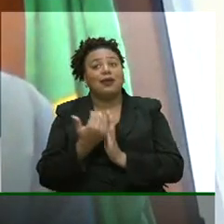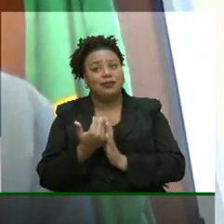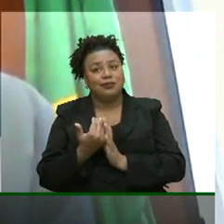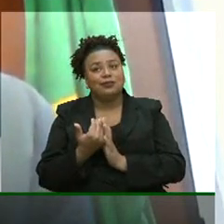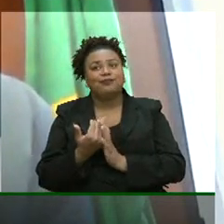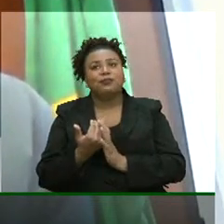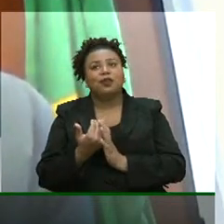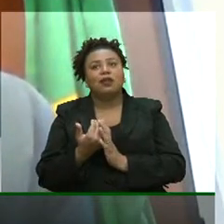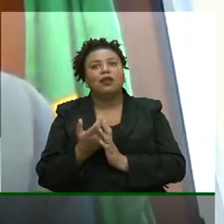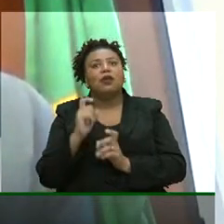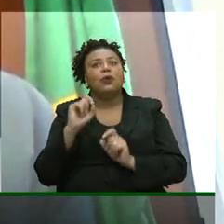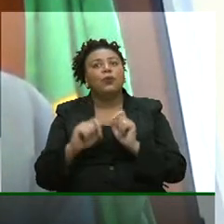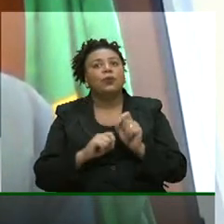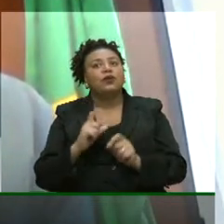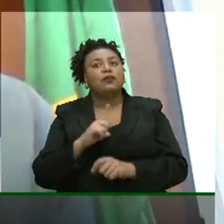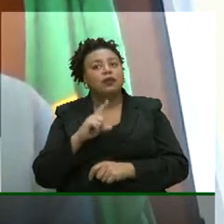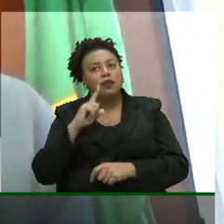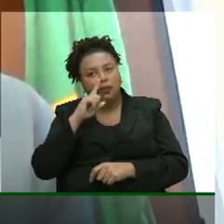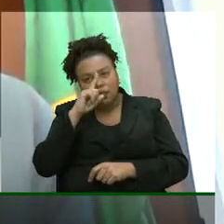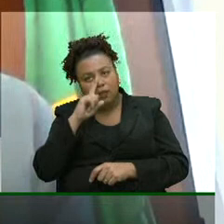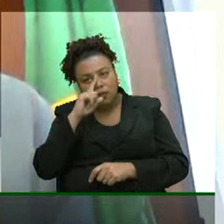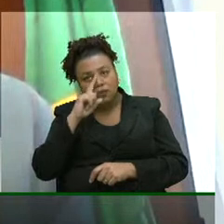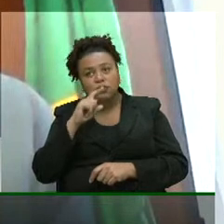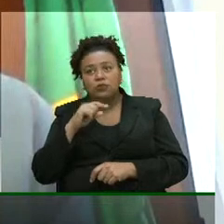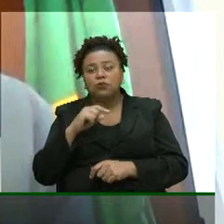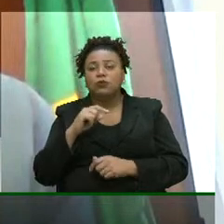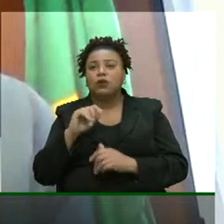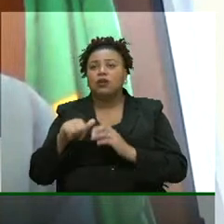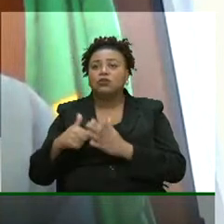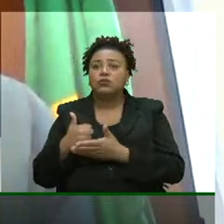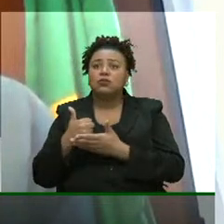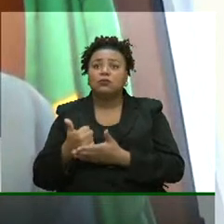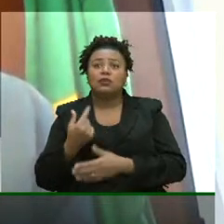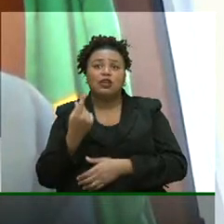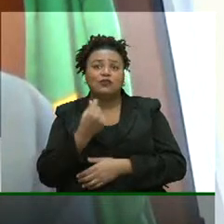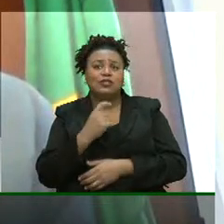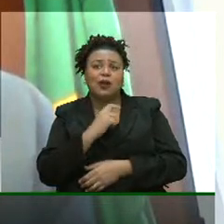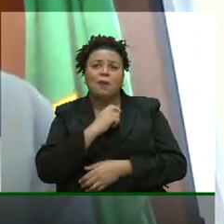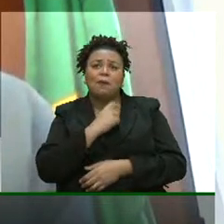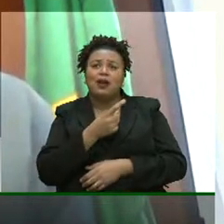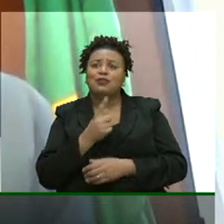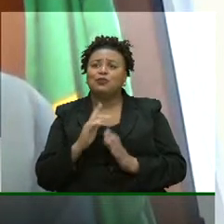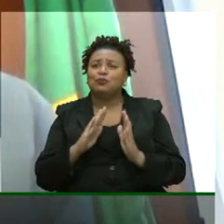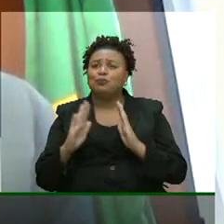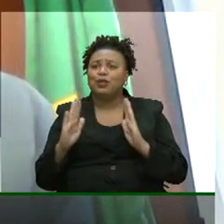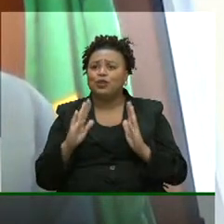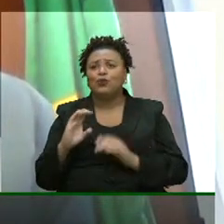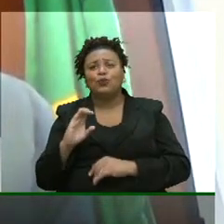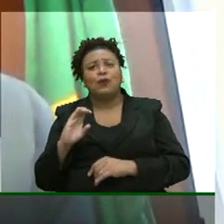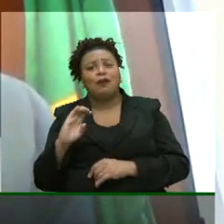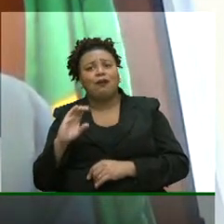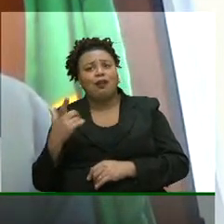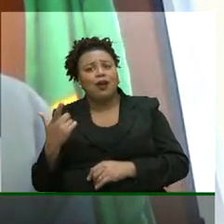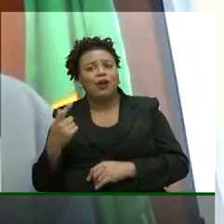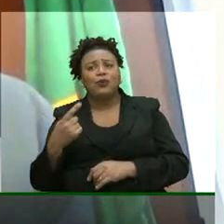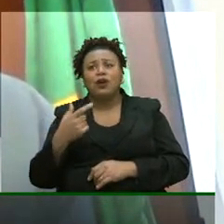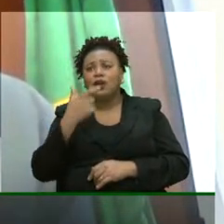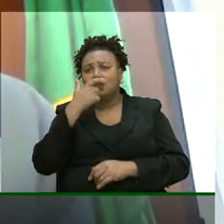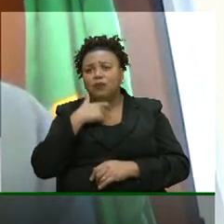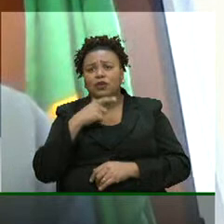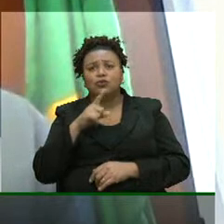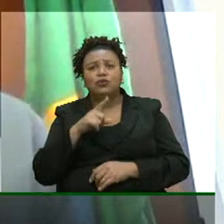que acaba colocando em risco a nossa sustentabilidade fiscal, ainda mais em um período que, é claro, não acho que